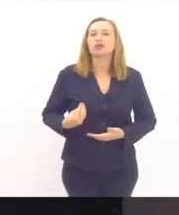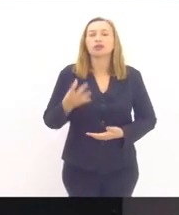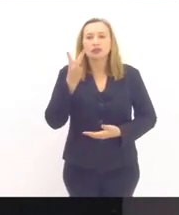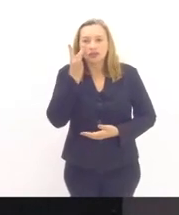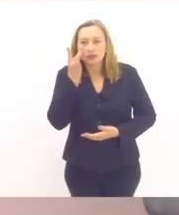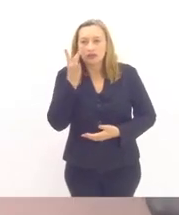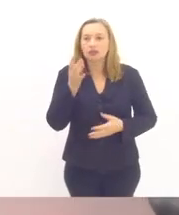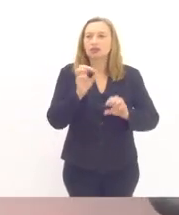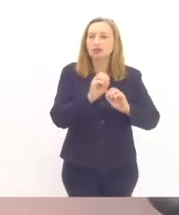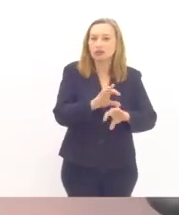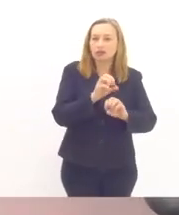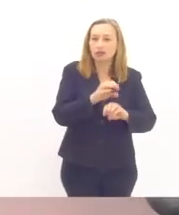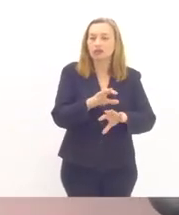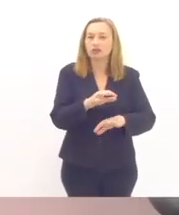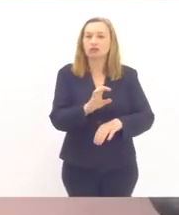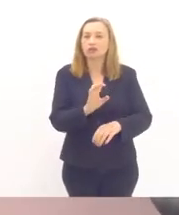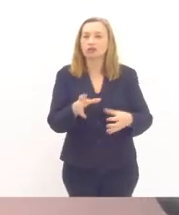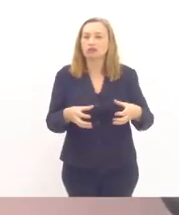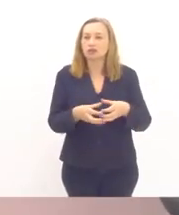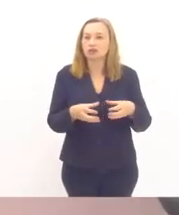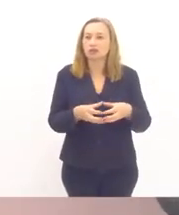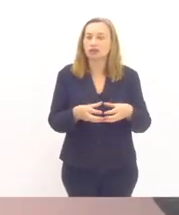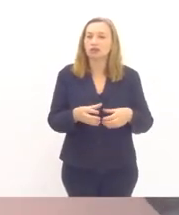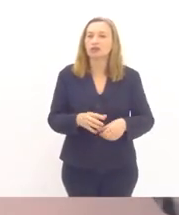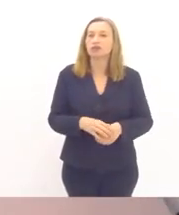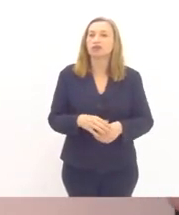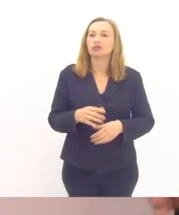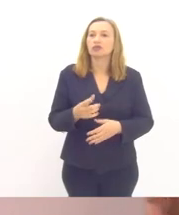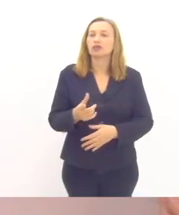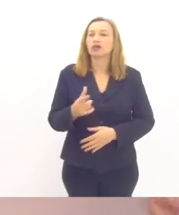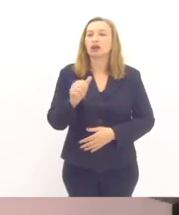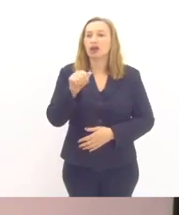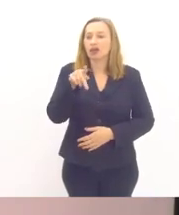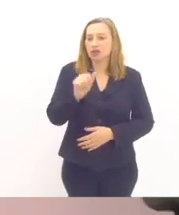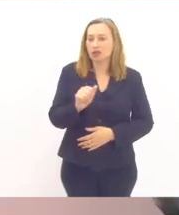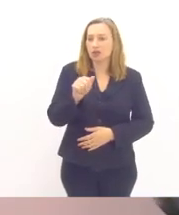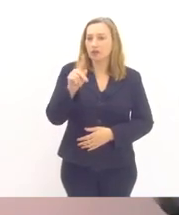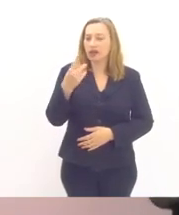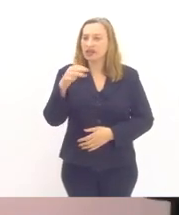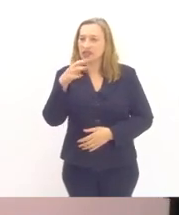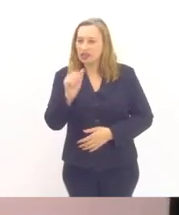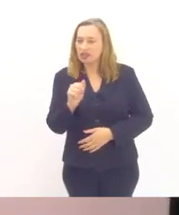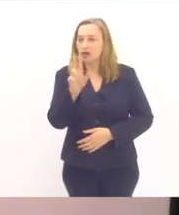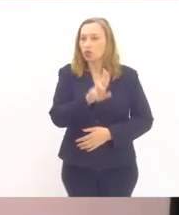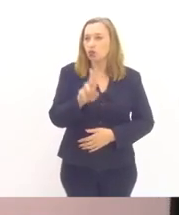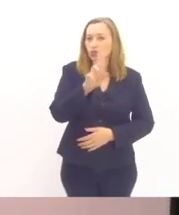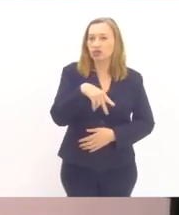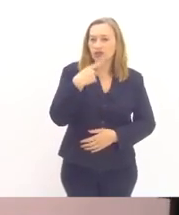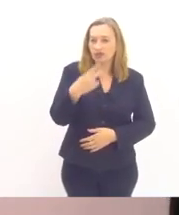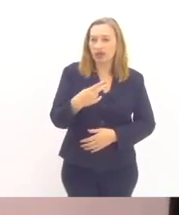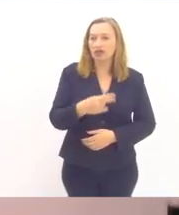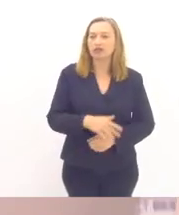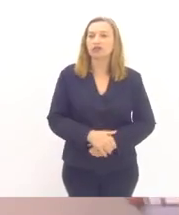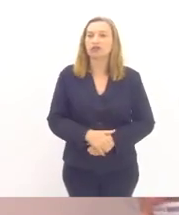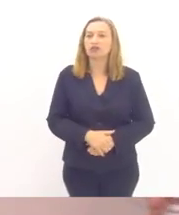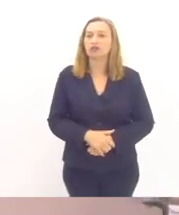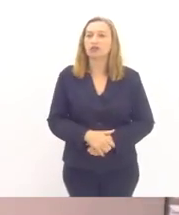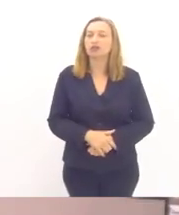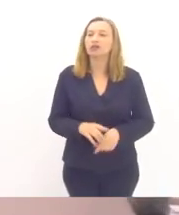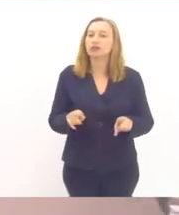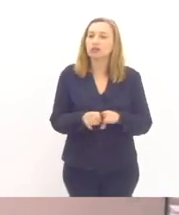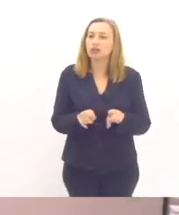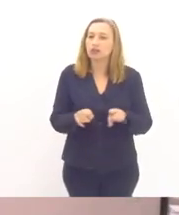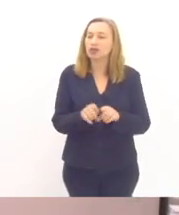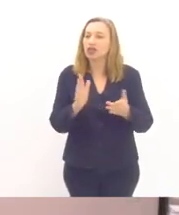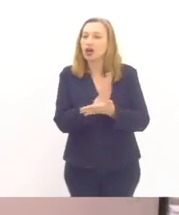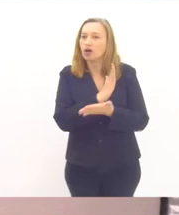membro. Eu tenho aqui já inscrita Ana Patrícia Rusneck, para fazer uso da palavra, e tenho aqui também